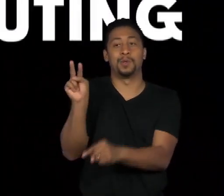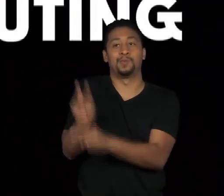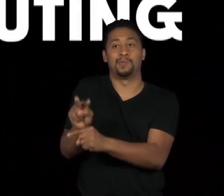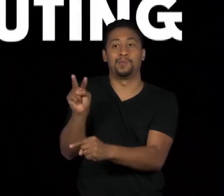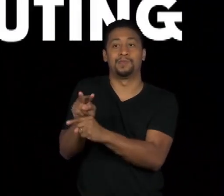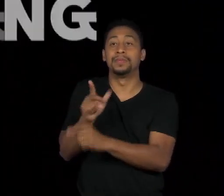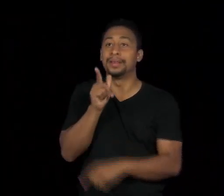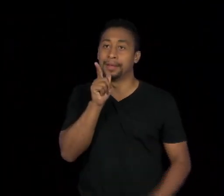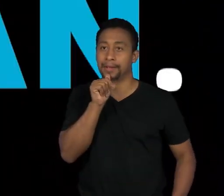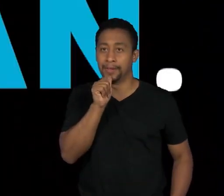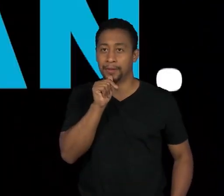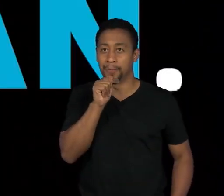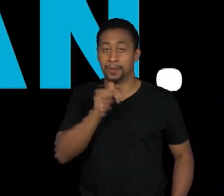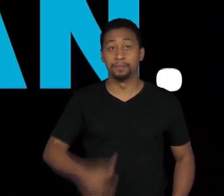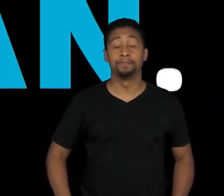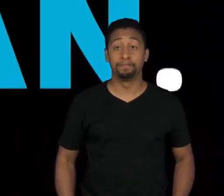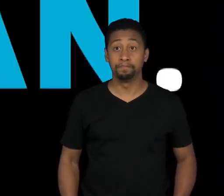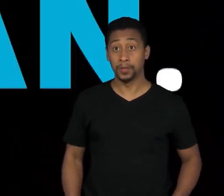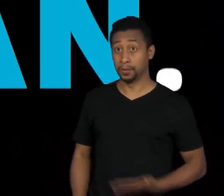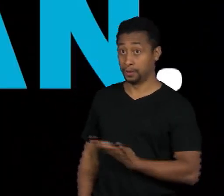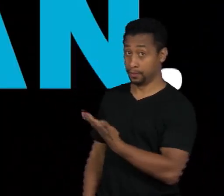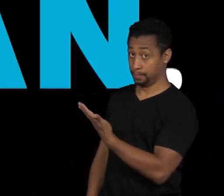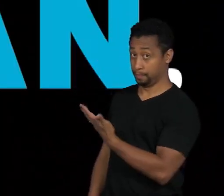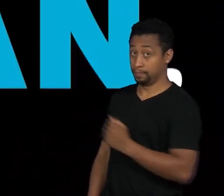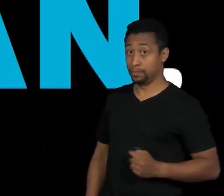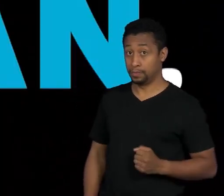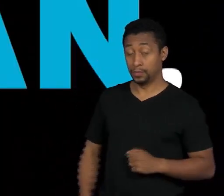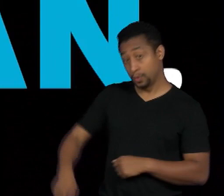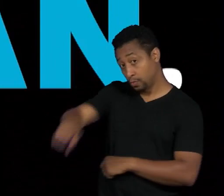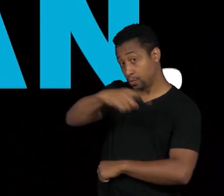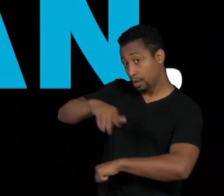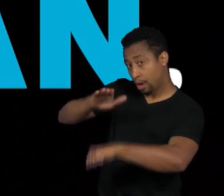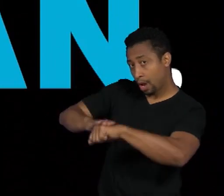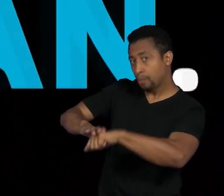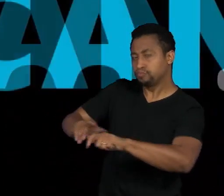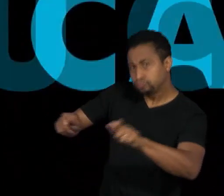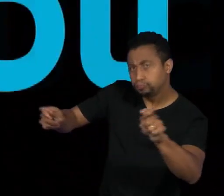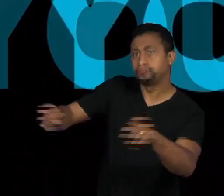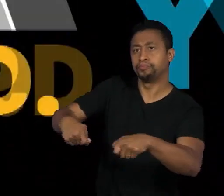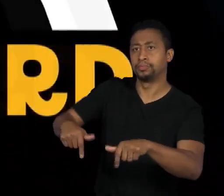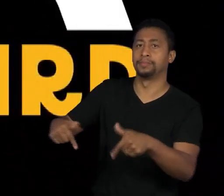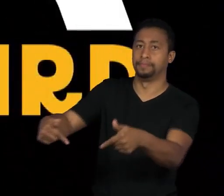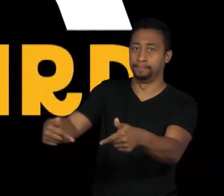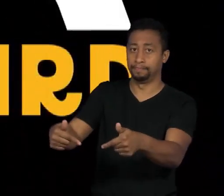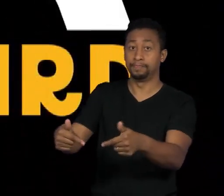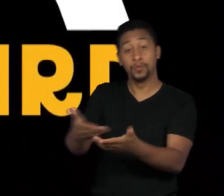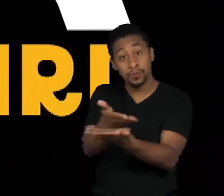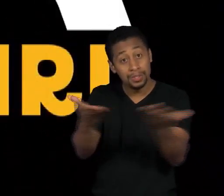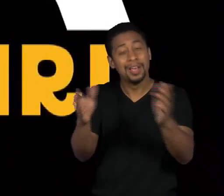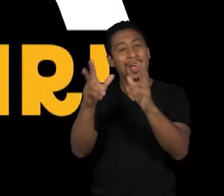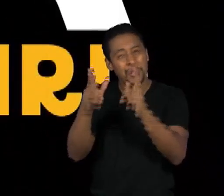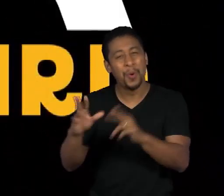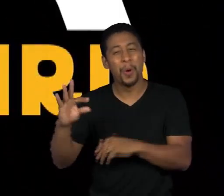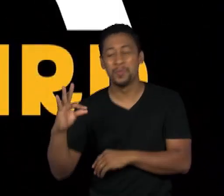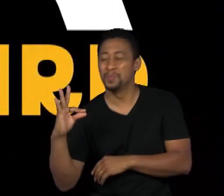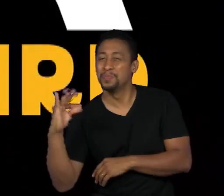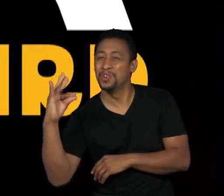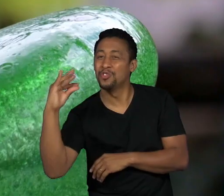água. A mensagem diz: faça o que puder. Seja um